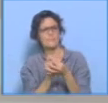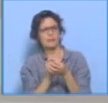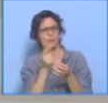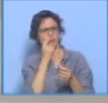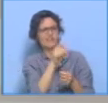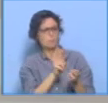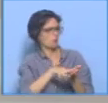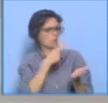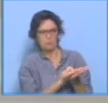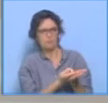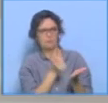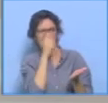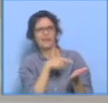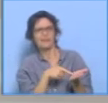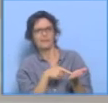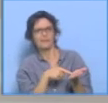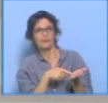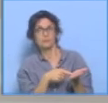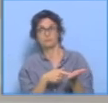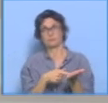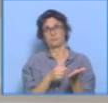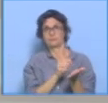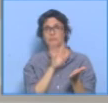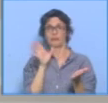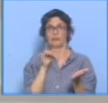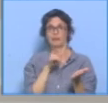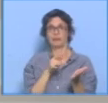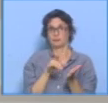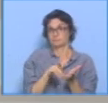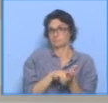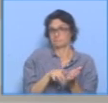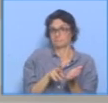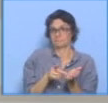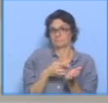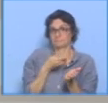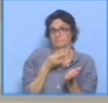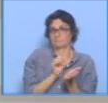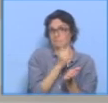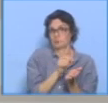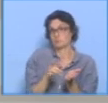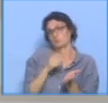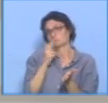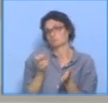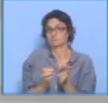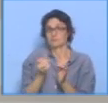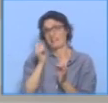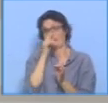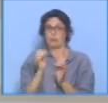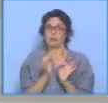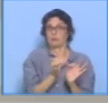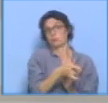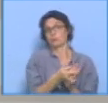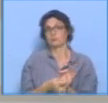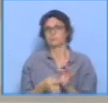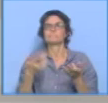estava meio morto na estrada? E o doutor da lei não tinha outra resposta senão dizer: foi aquele que teve compaixão dele. Ora bem,